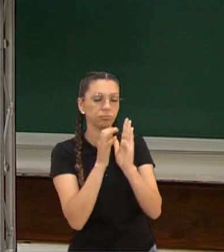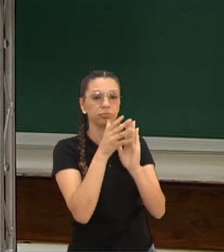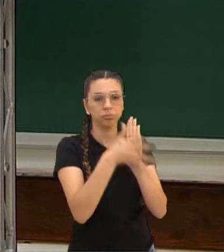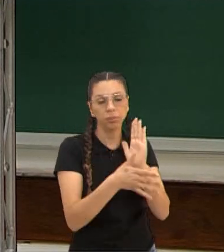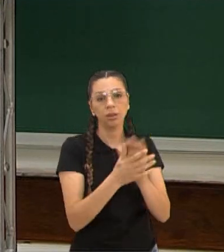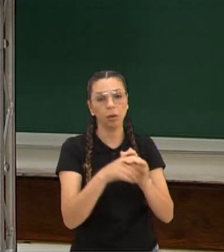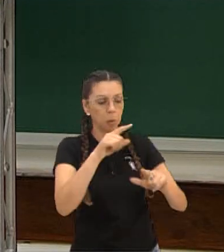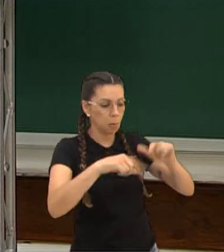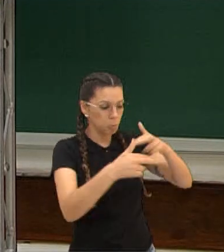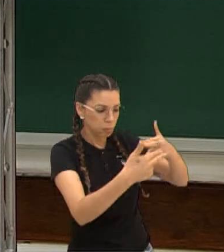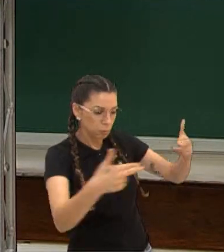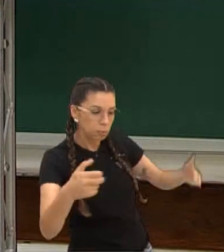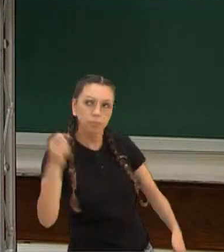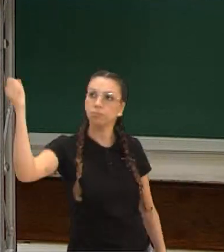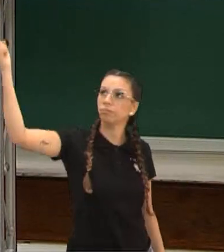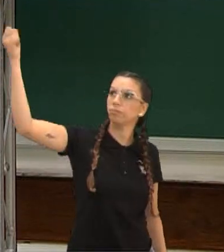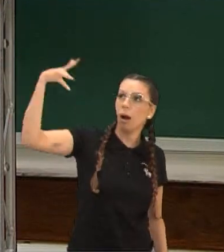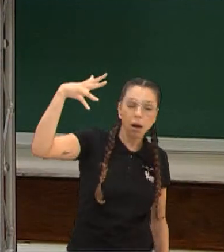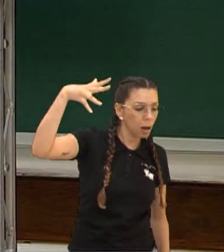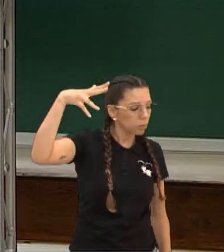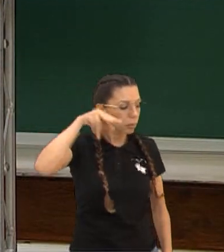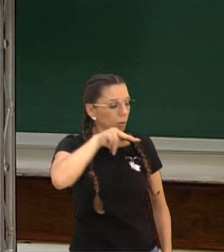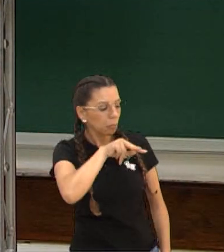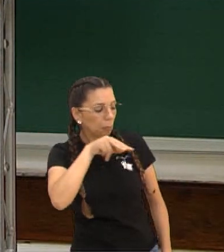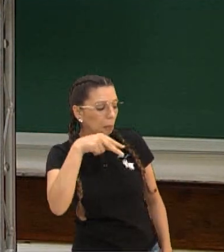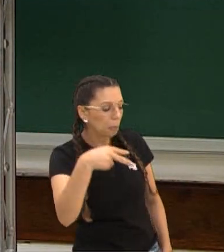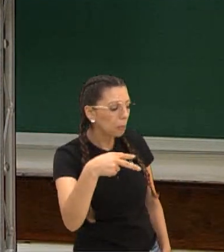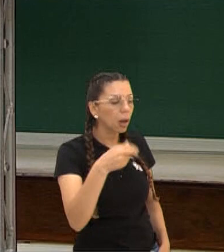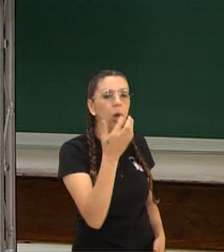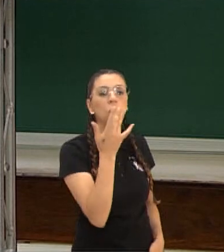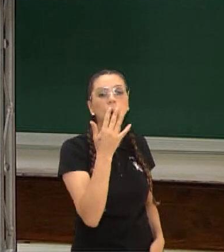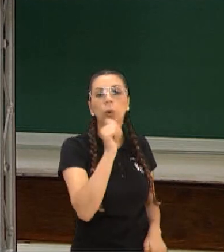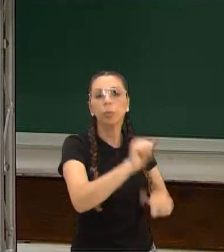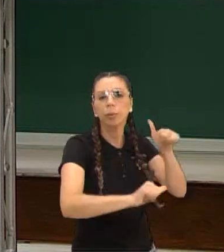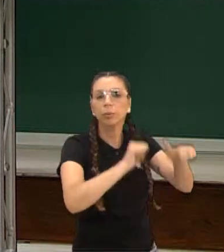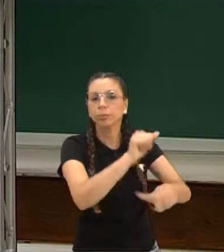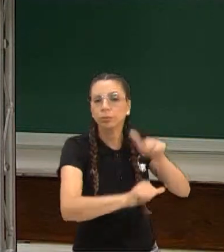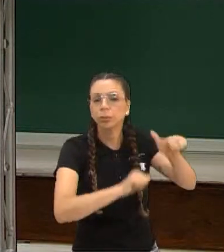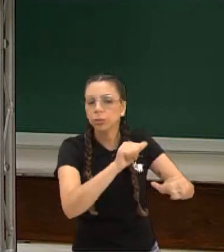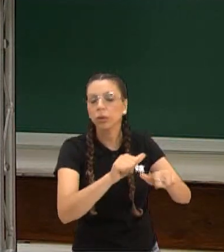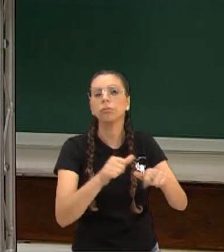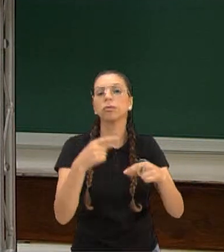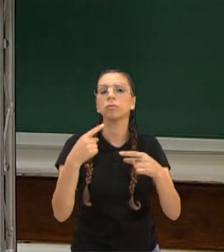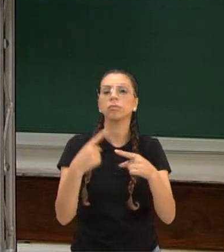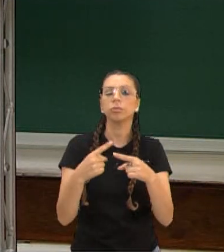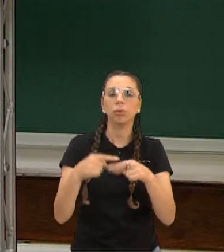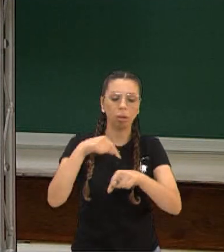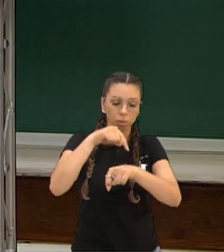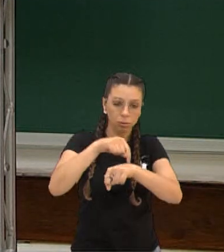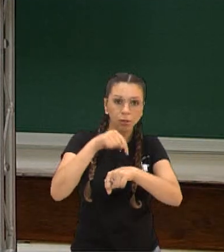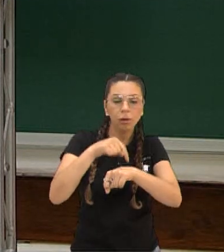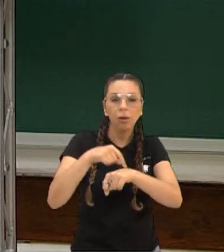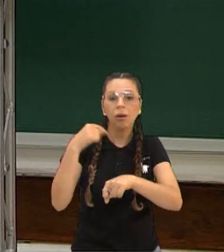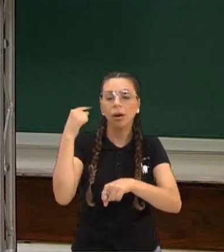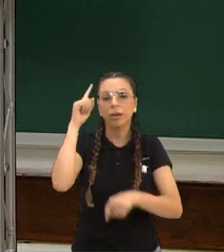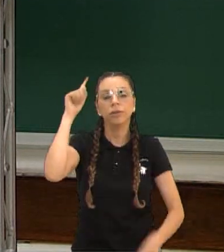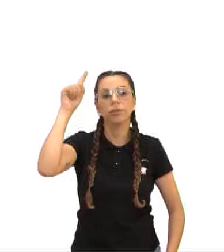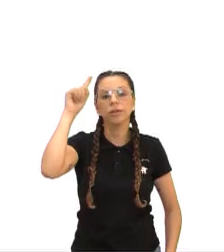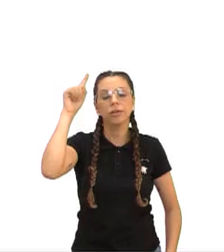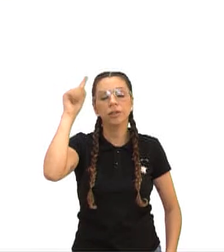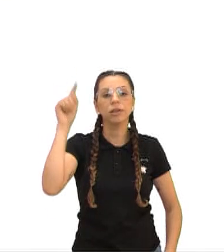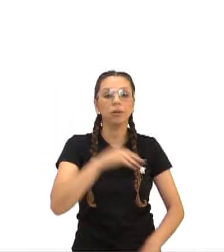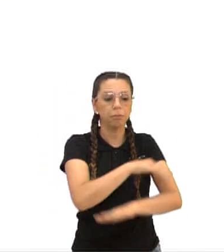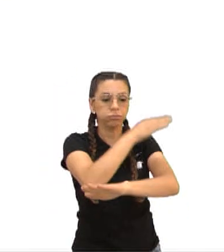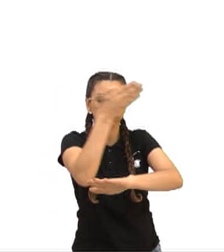objetos adquirem tonalidades diferentes ao refletir a luz solar em diferentes horas do dia. É a alternativa correta. Então,